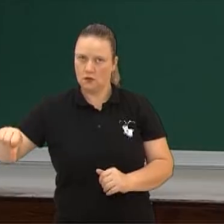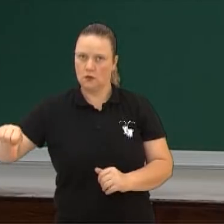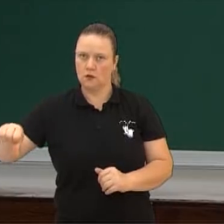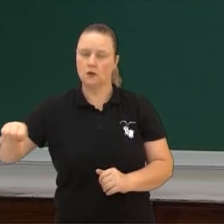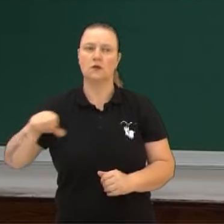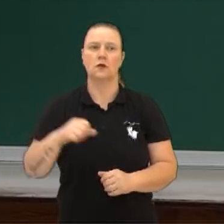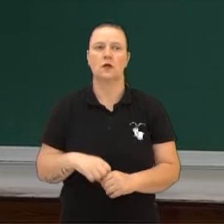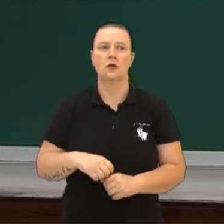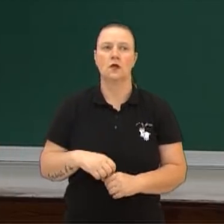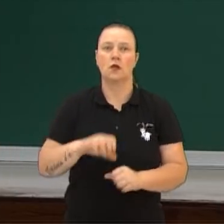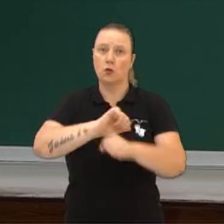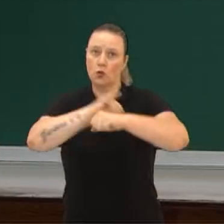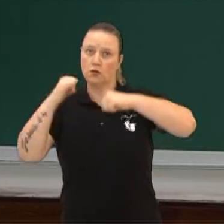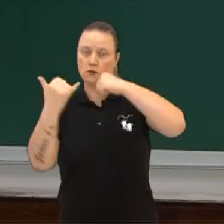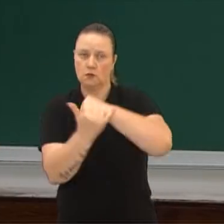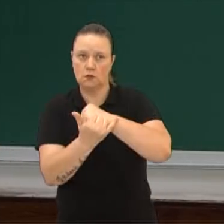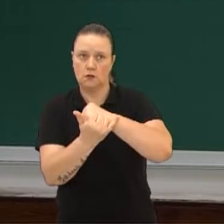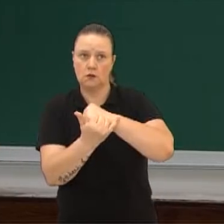Pinhais,